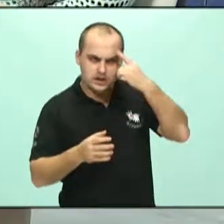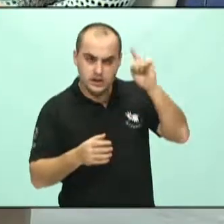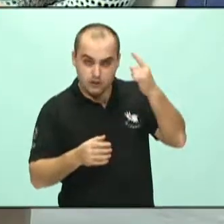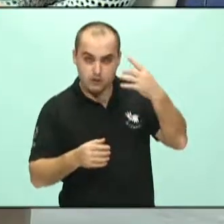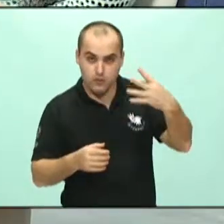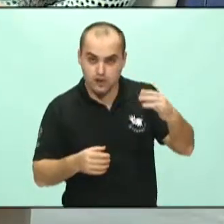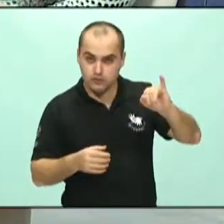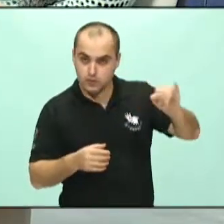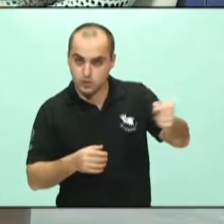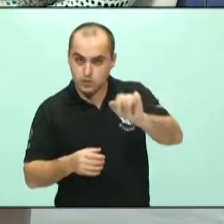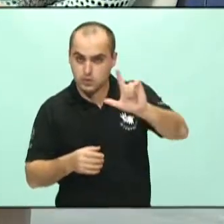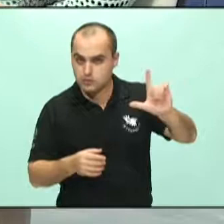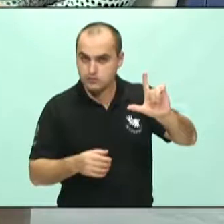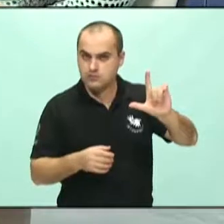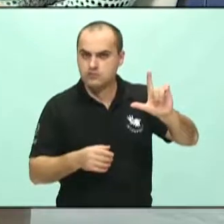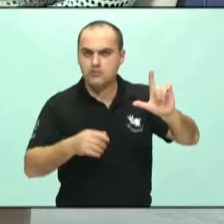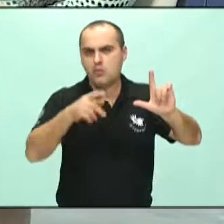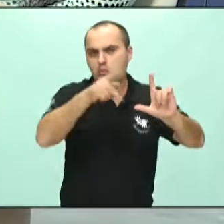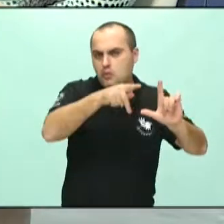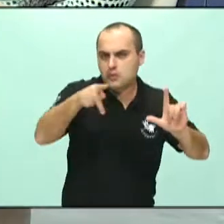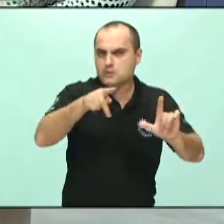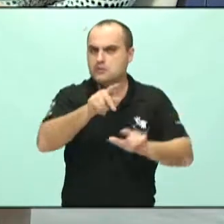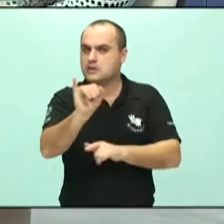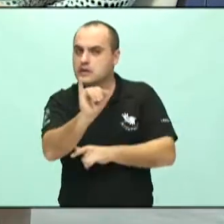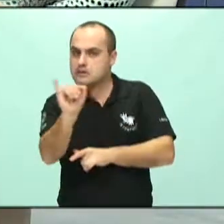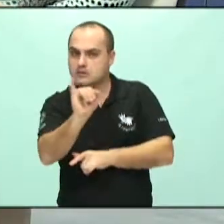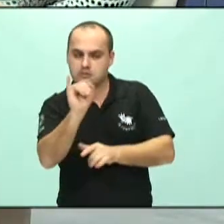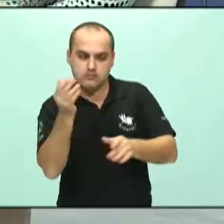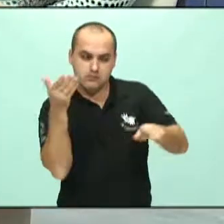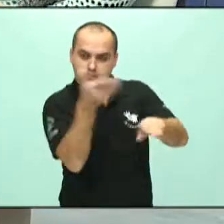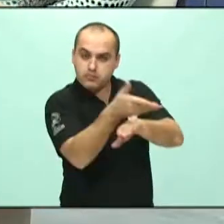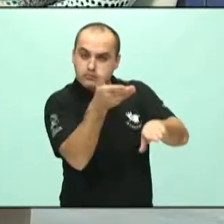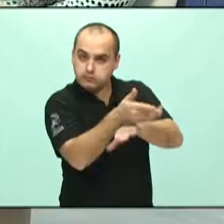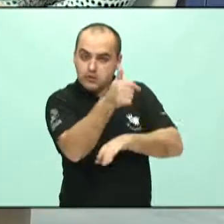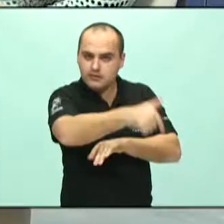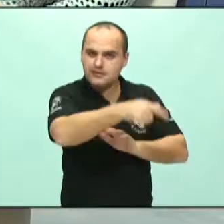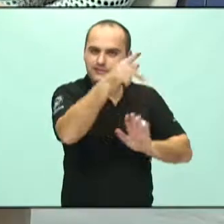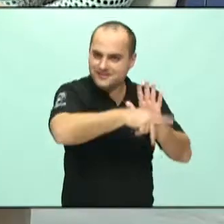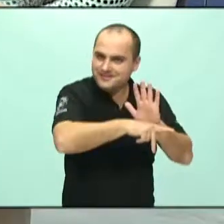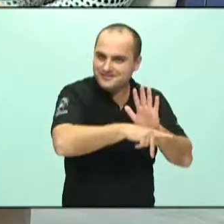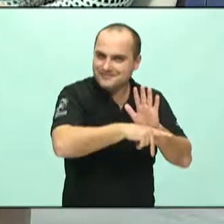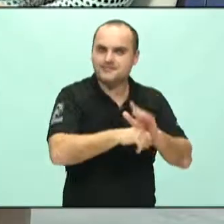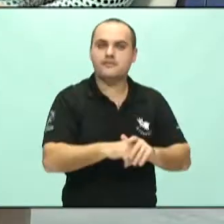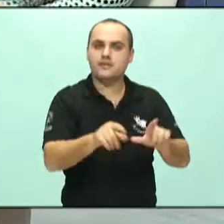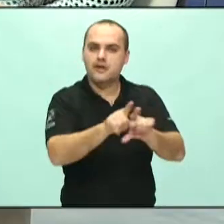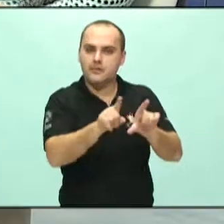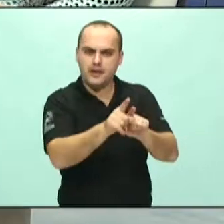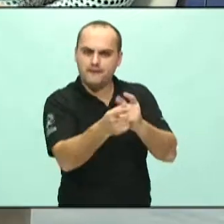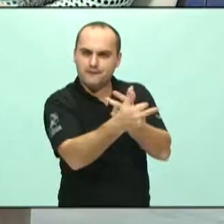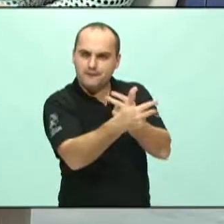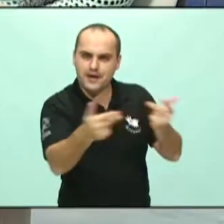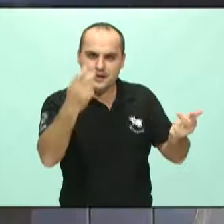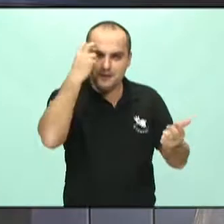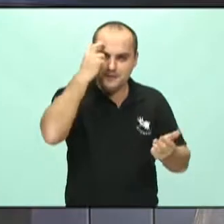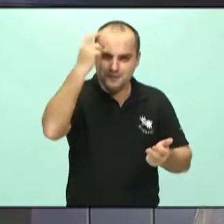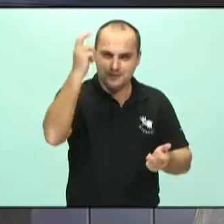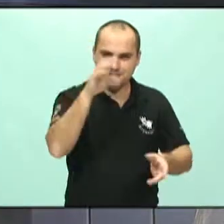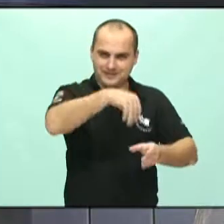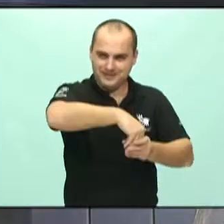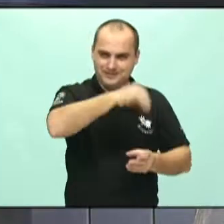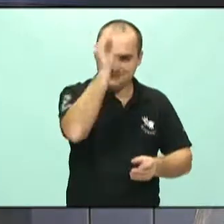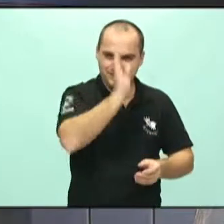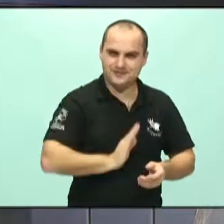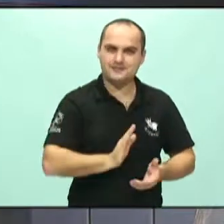professores itajaienses participaram nessa capoeira pedagógica e diversidade cultural brasileira. A